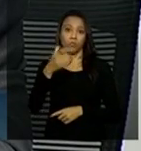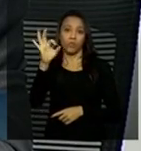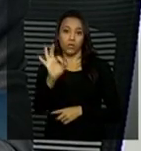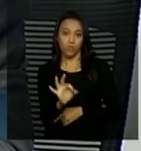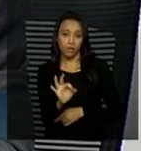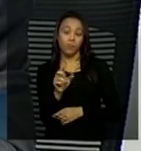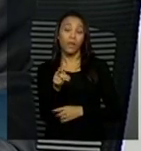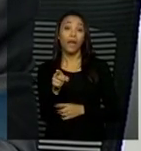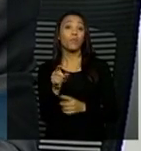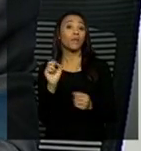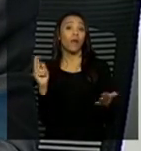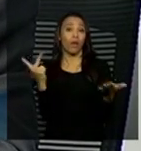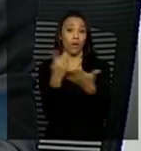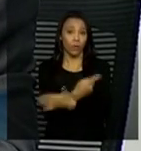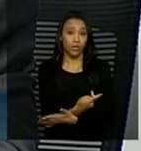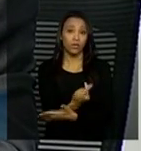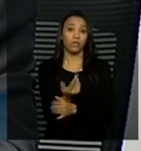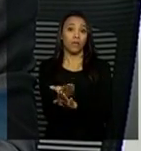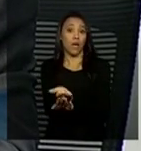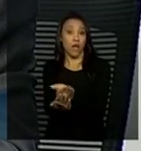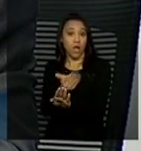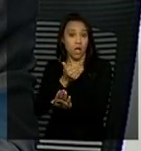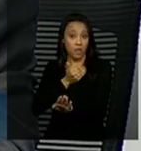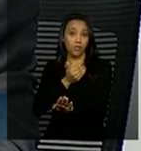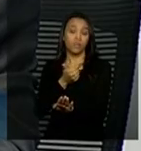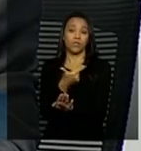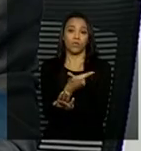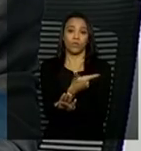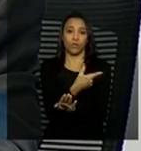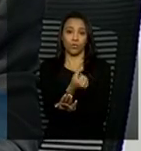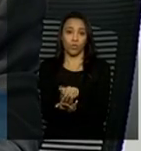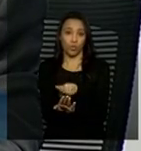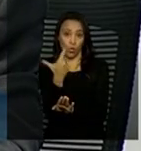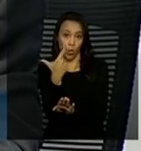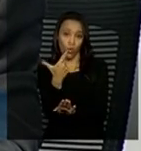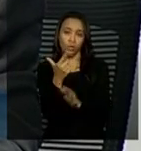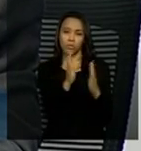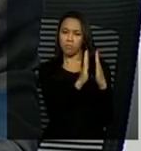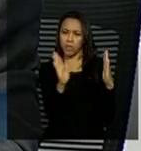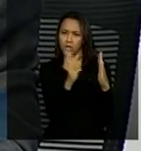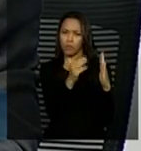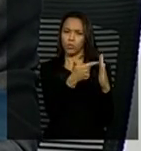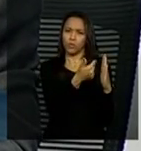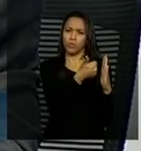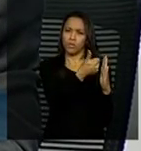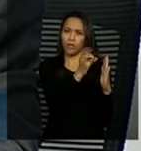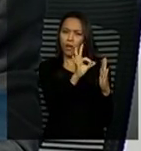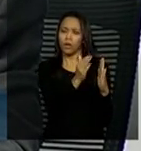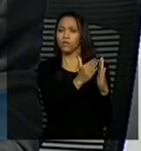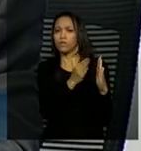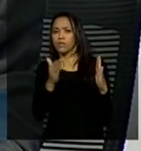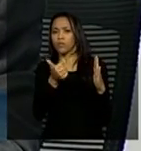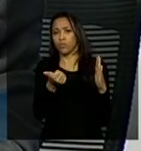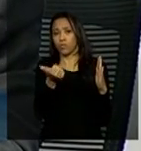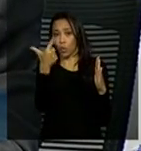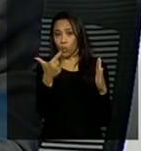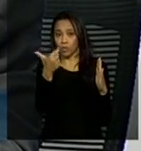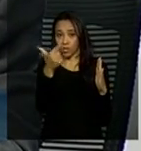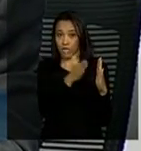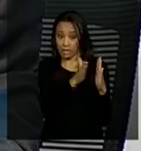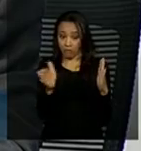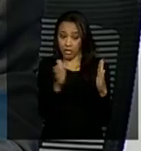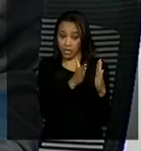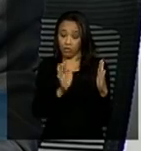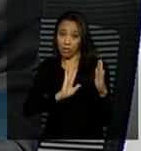desmatamentos anteriores a 2012, no período 2010-2012. É isso que nós chamamos